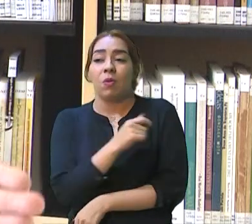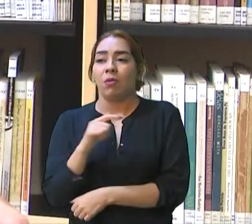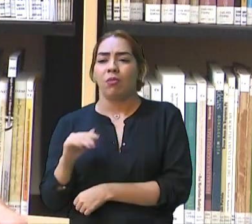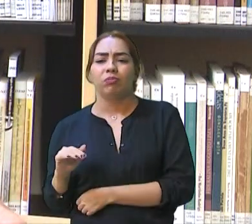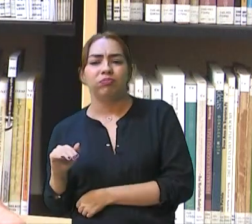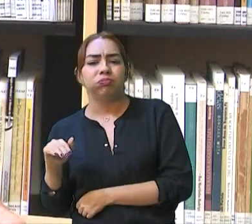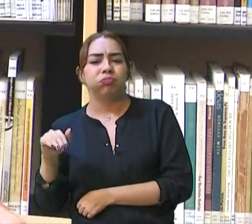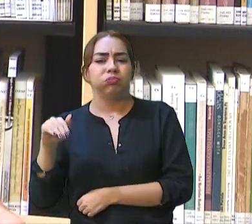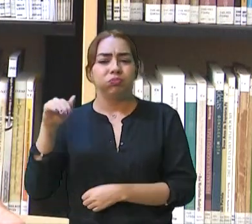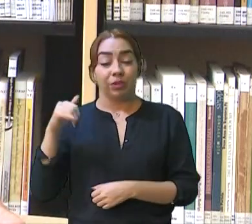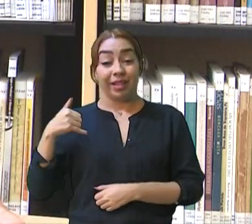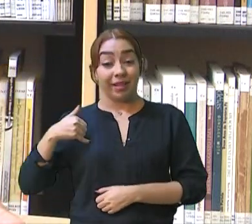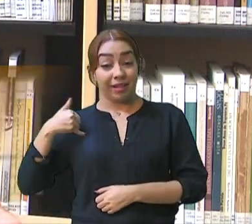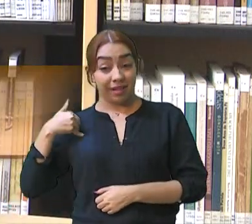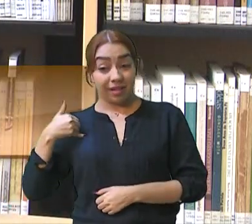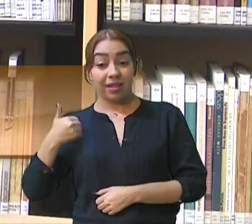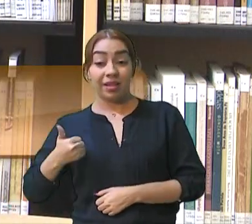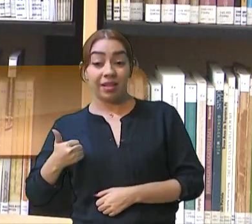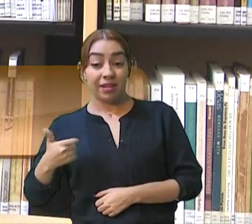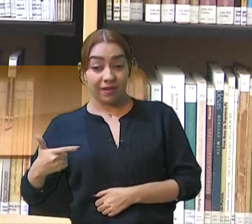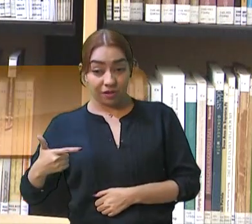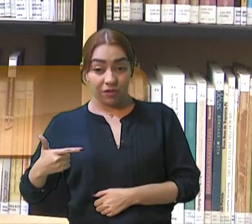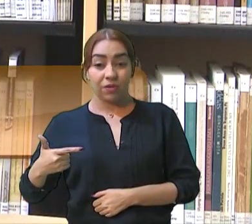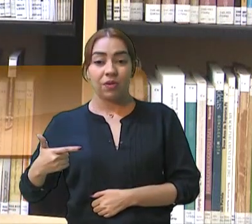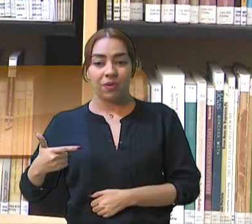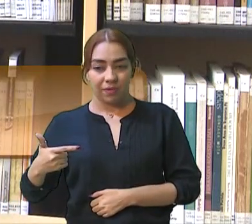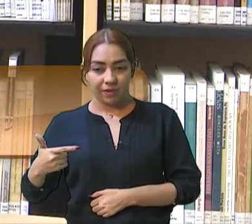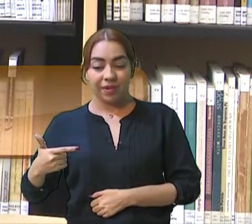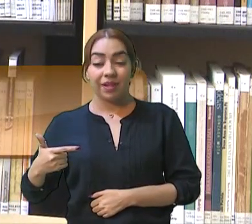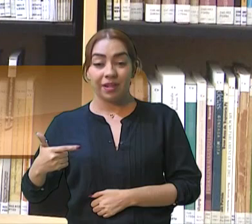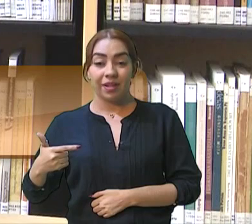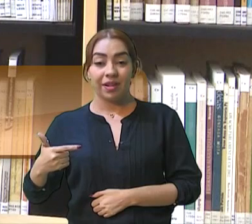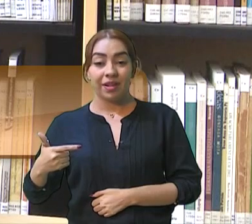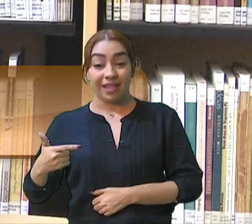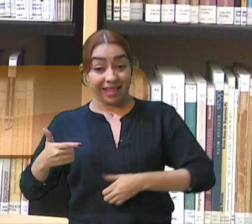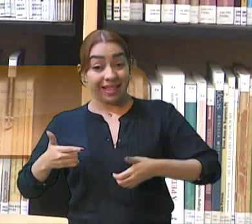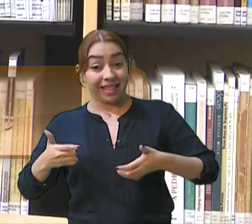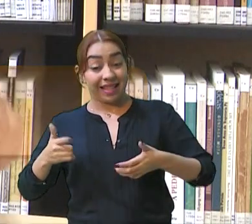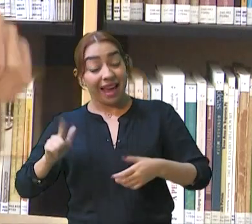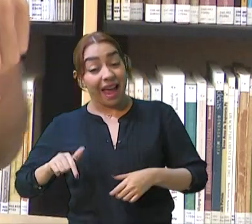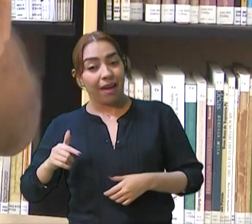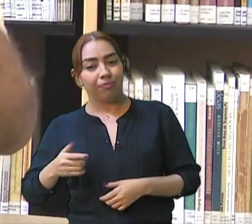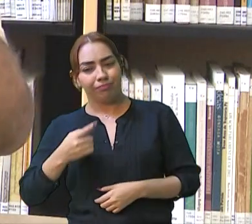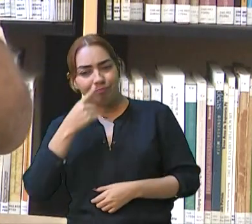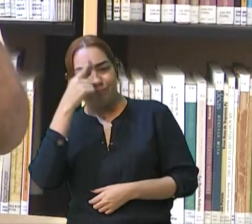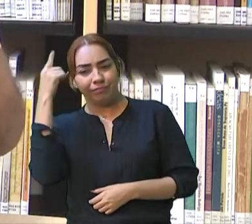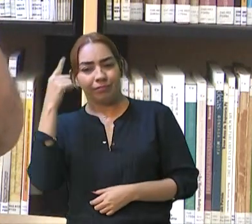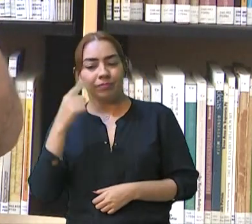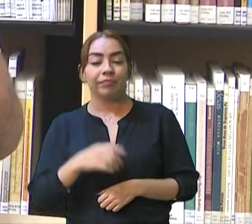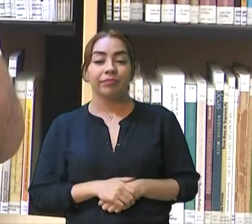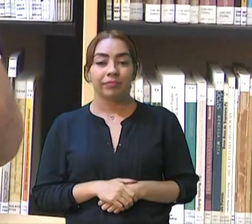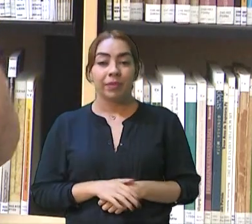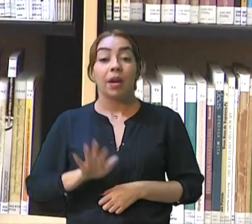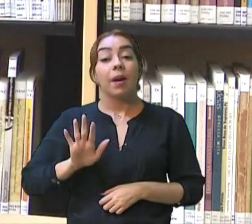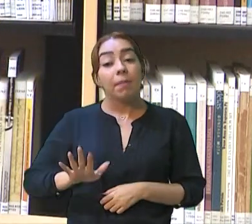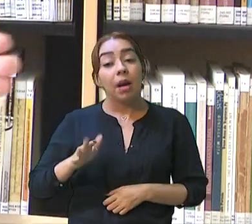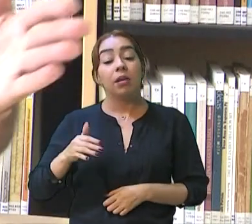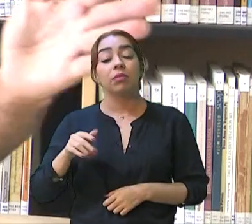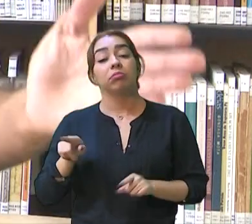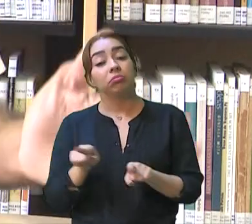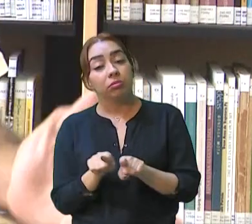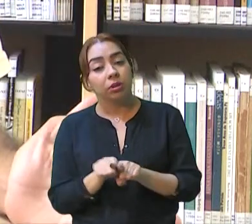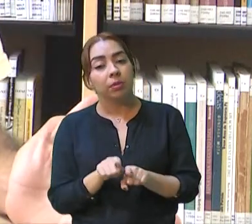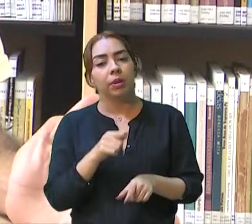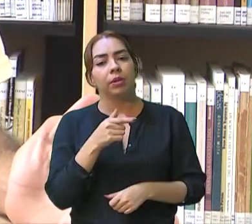menino que tinha 12 anos em 62 é um menino de 20 e poucos anos nos anos 70. Porque o personagem ele vai envelhecendo.